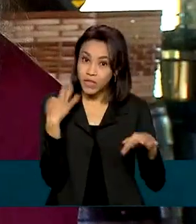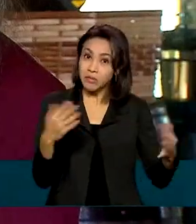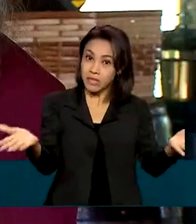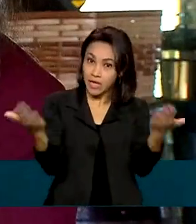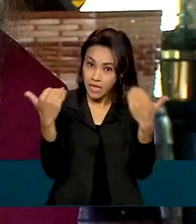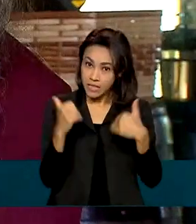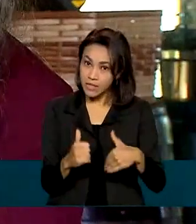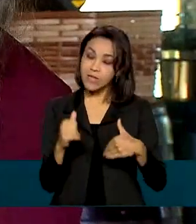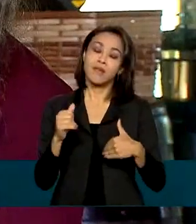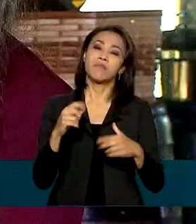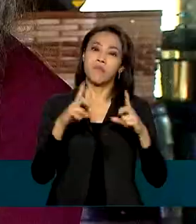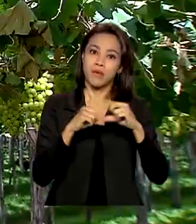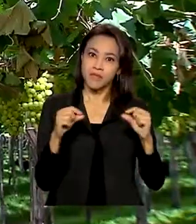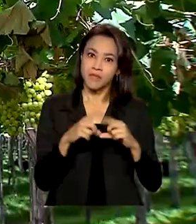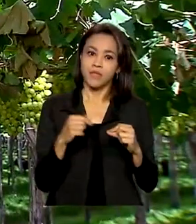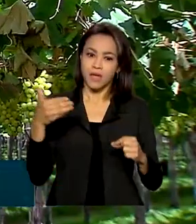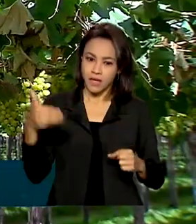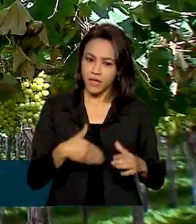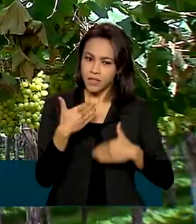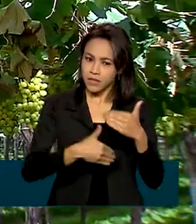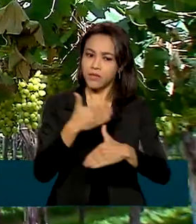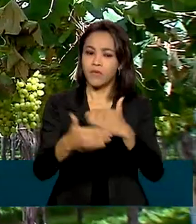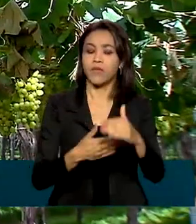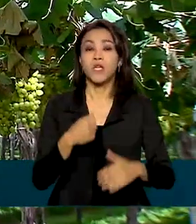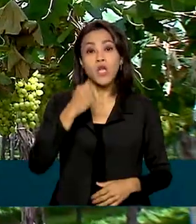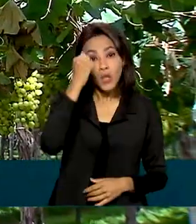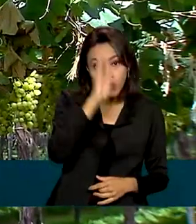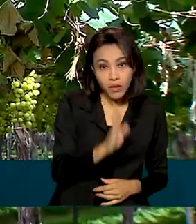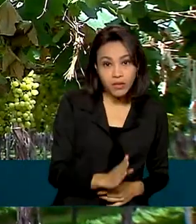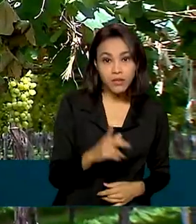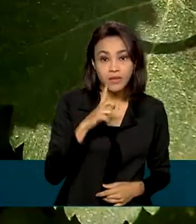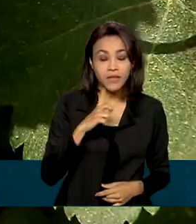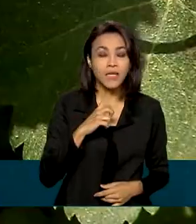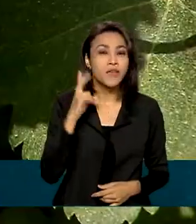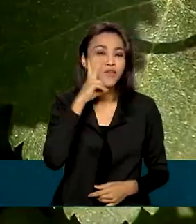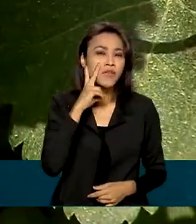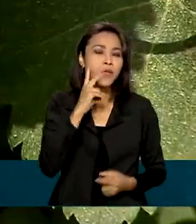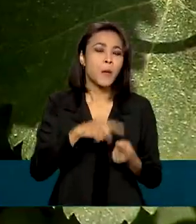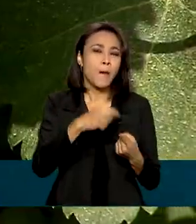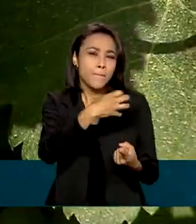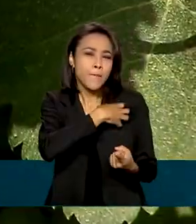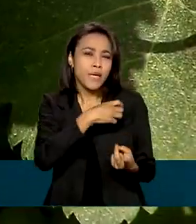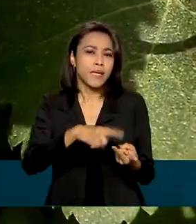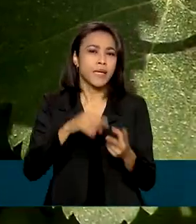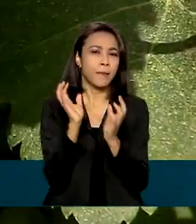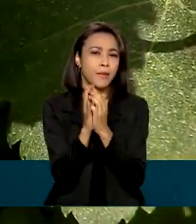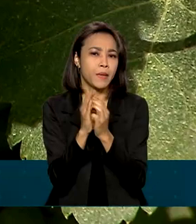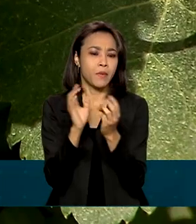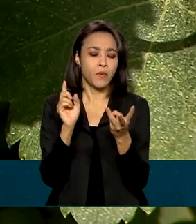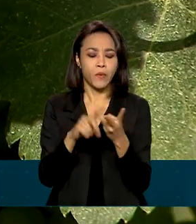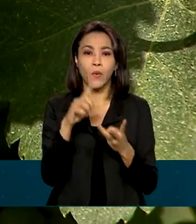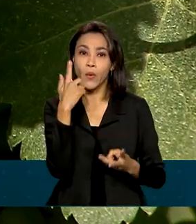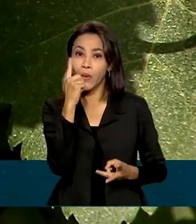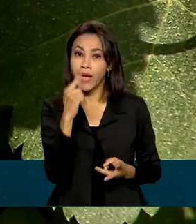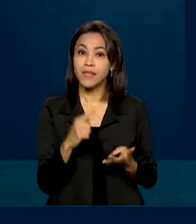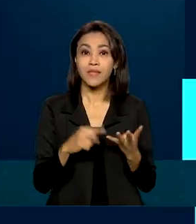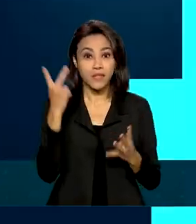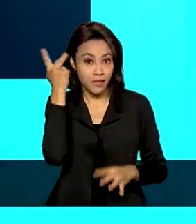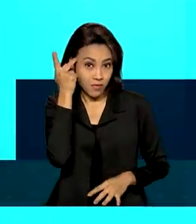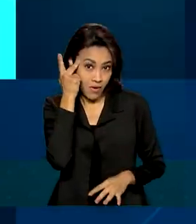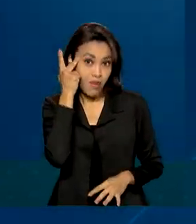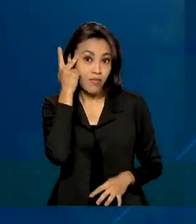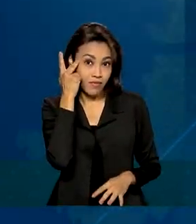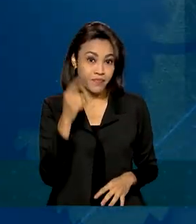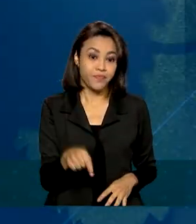e isso já tem se desenvolvido bem no Brasil também produzem vinhos Bahia Pernambuco Goiás e São Paulo